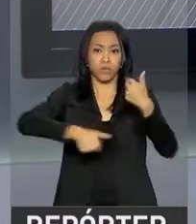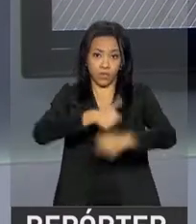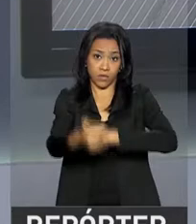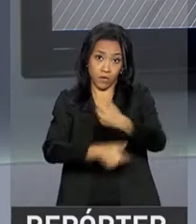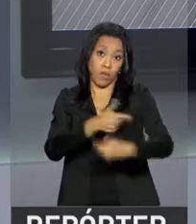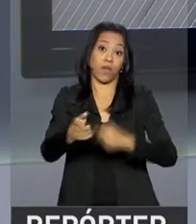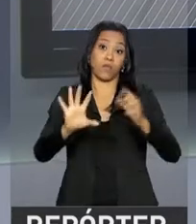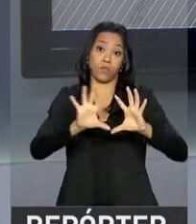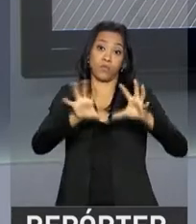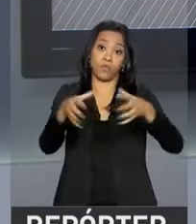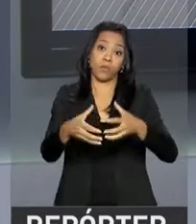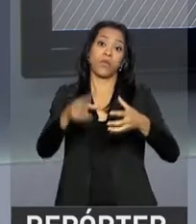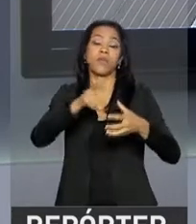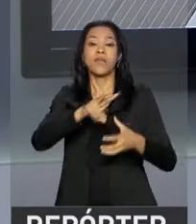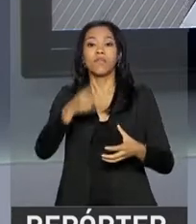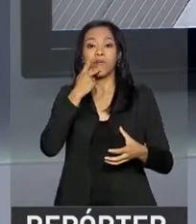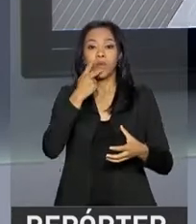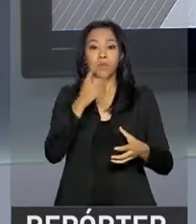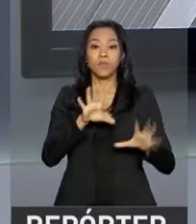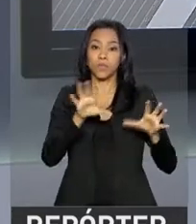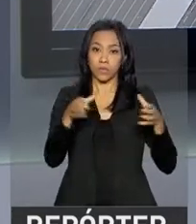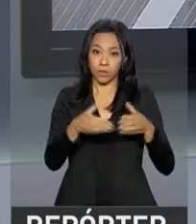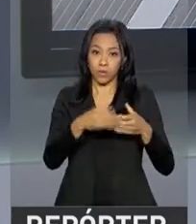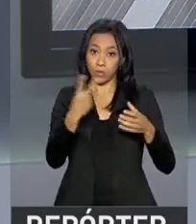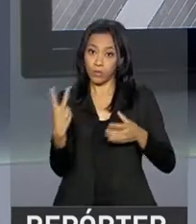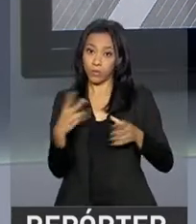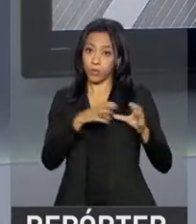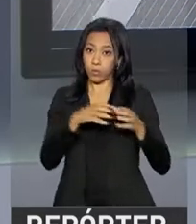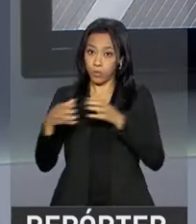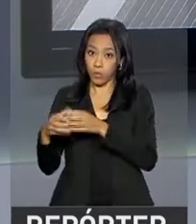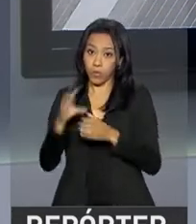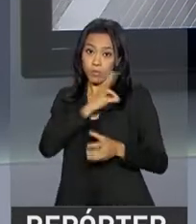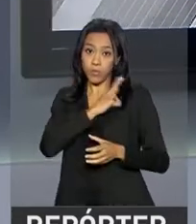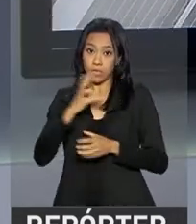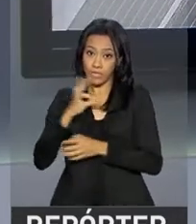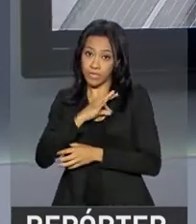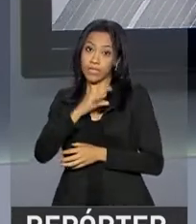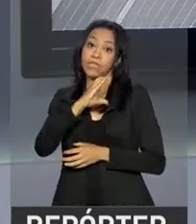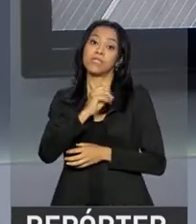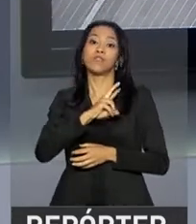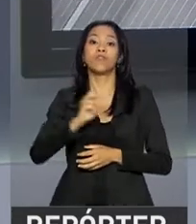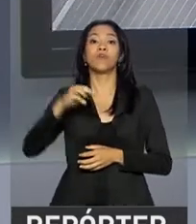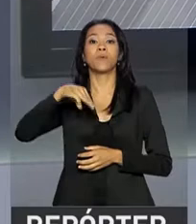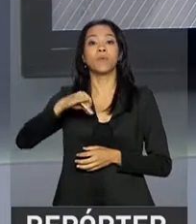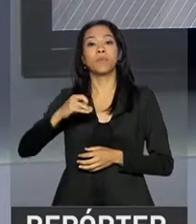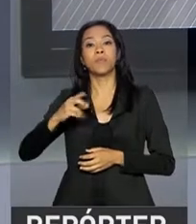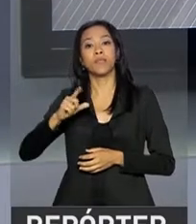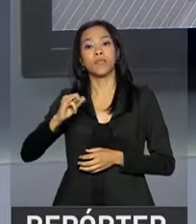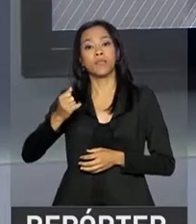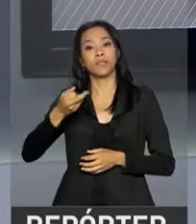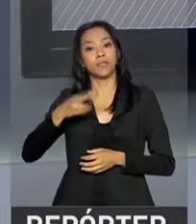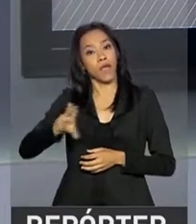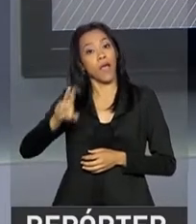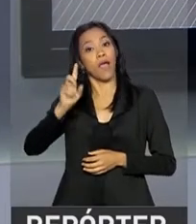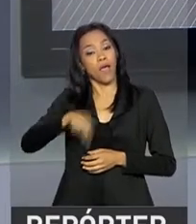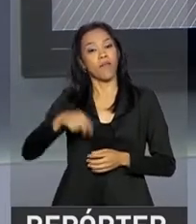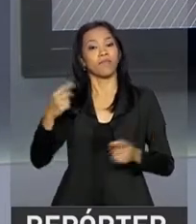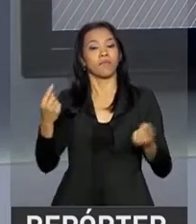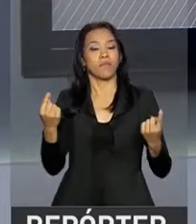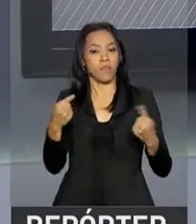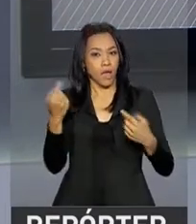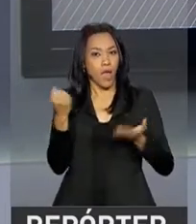destacou que as corregedorias das polícias civil e militar serão fortalecidos para combater a corrupção na avaliação do